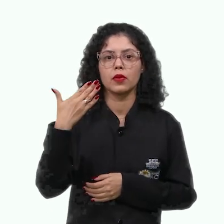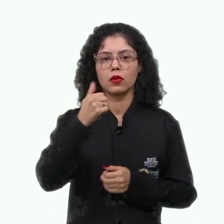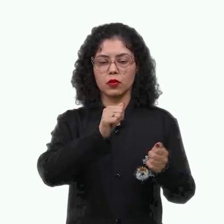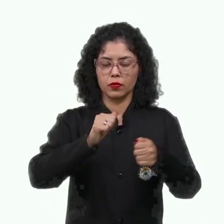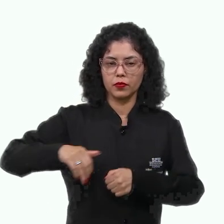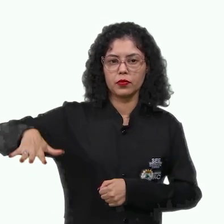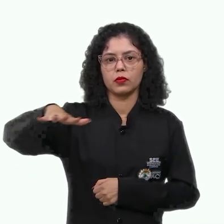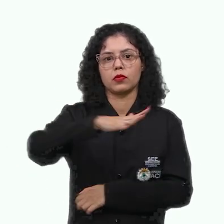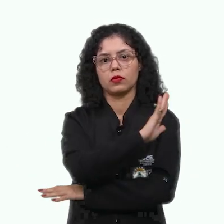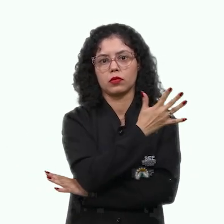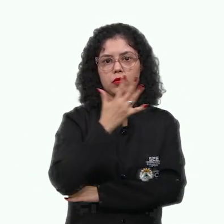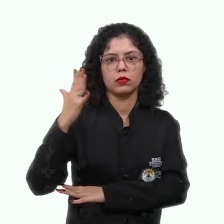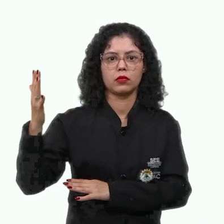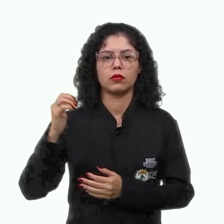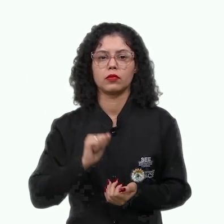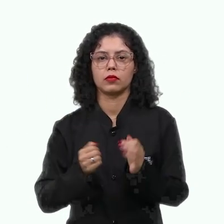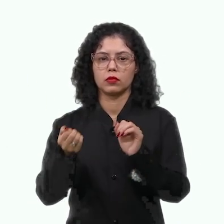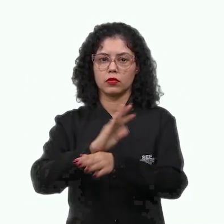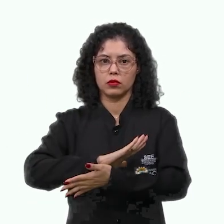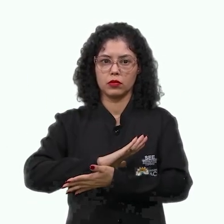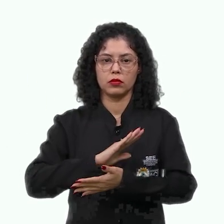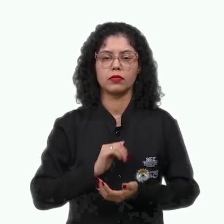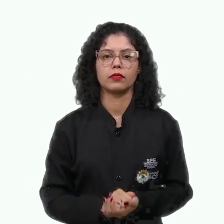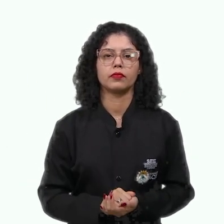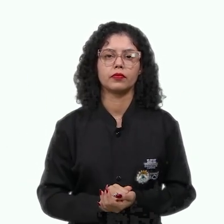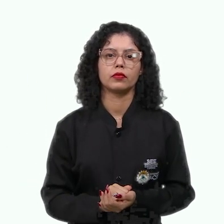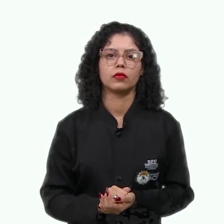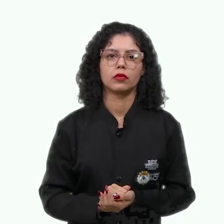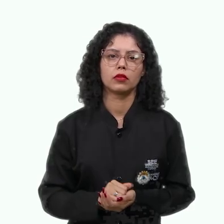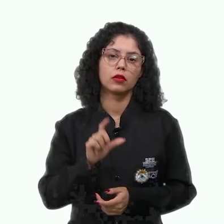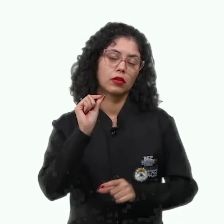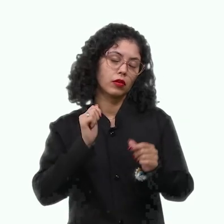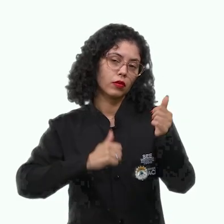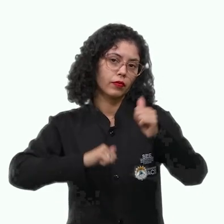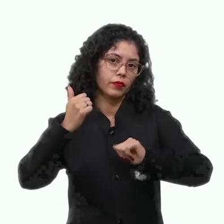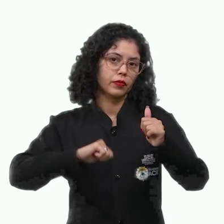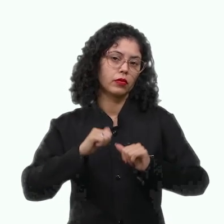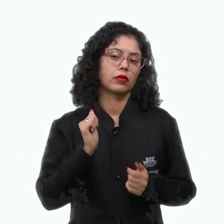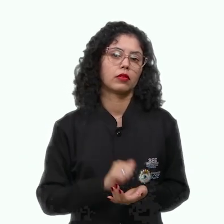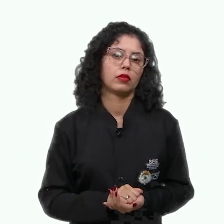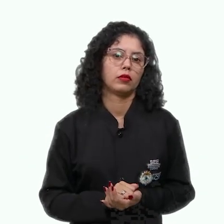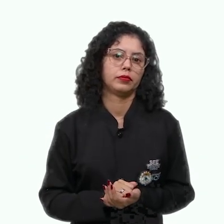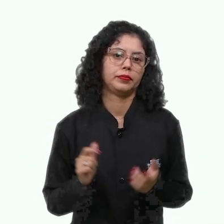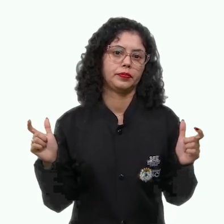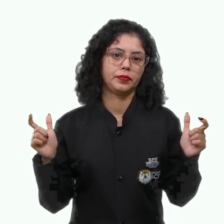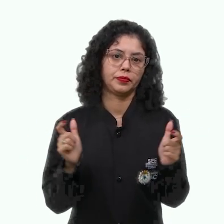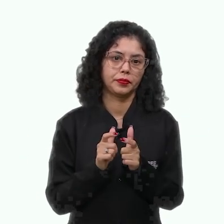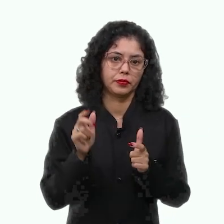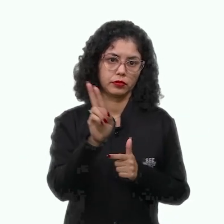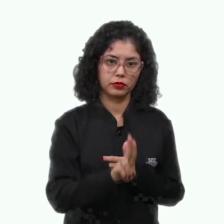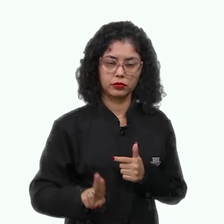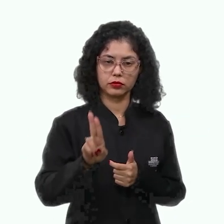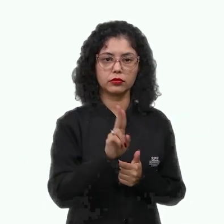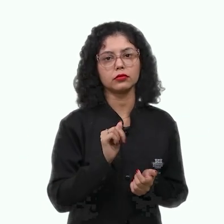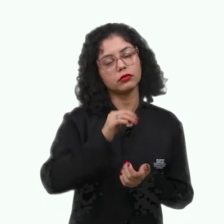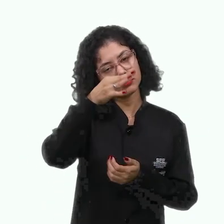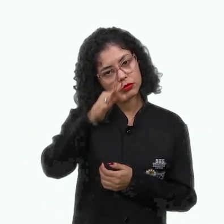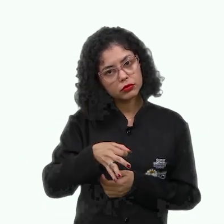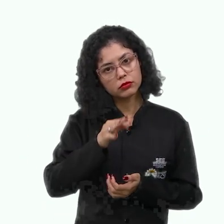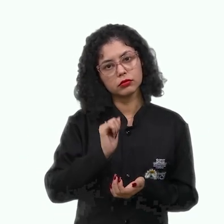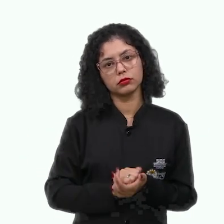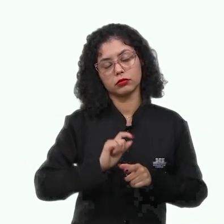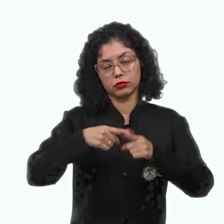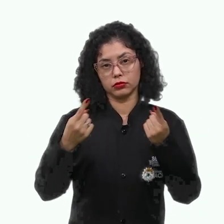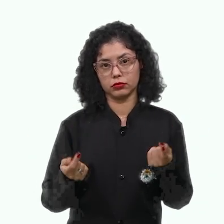áreas florestais degradadas. Nessa alternativa, se a gente for analisar, pessoal, redução do uso de agrotóxico está certo,